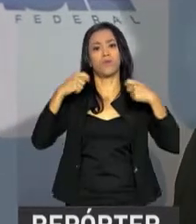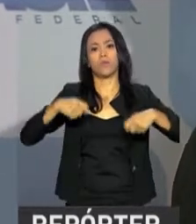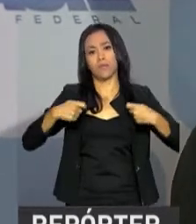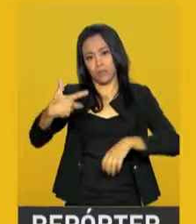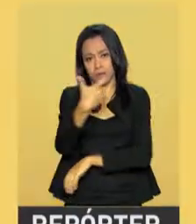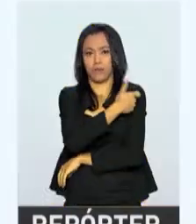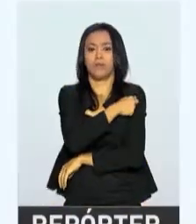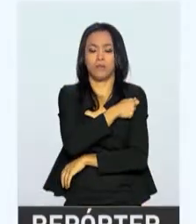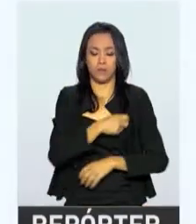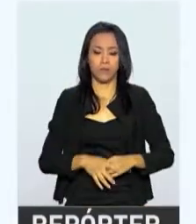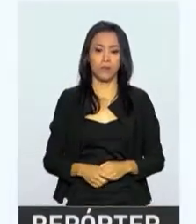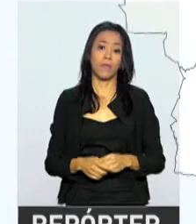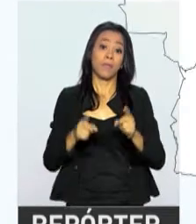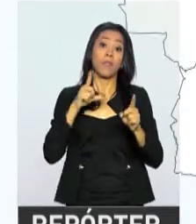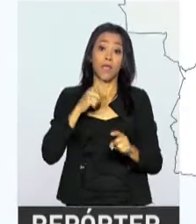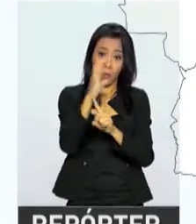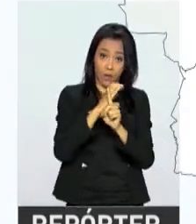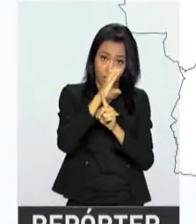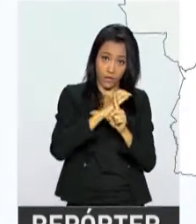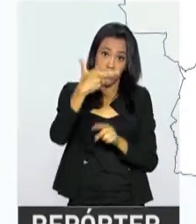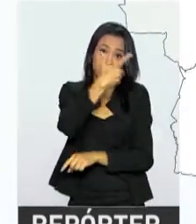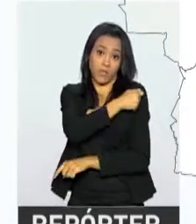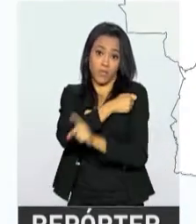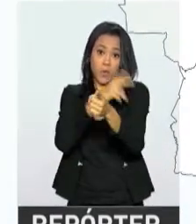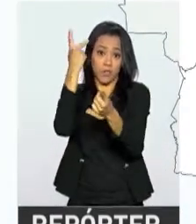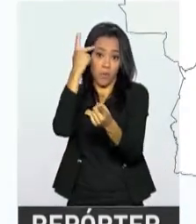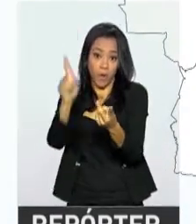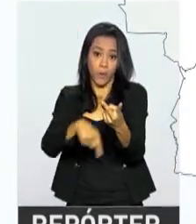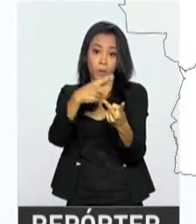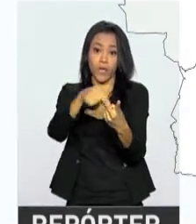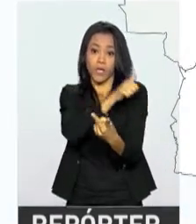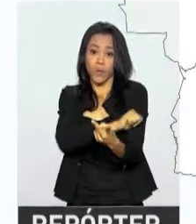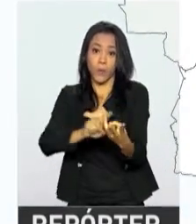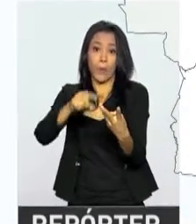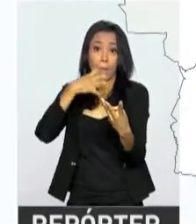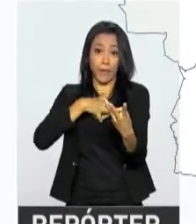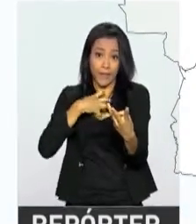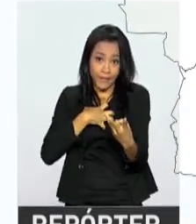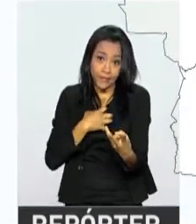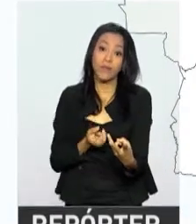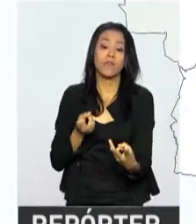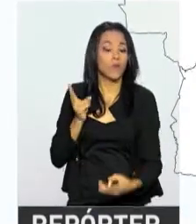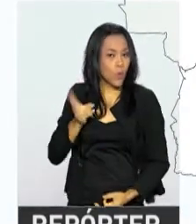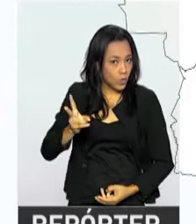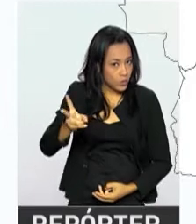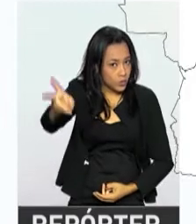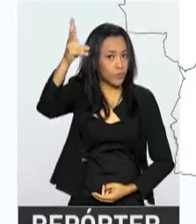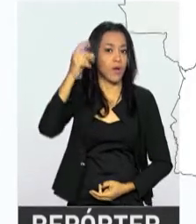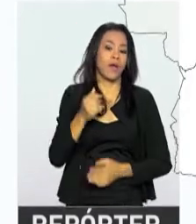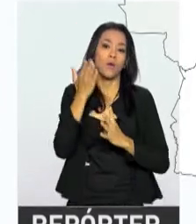igualmente segundo o cronograma de vacinação são paulo rio de janeiro e bahia vão continuar com a dose